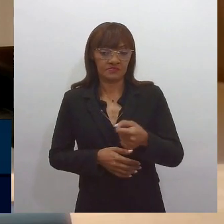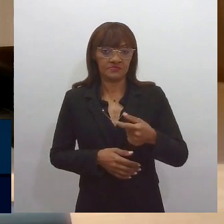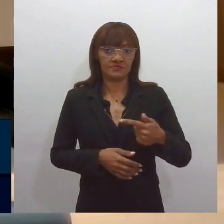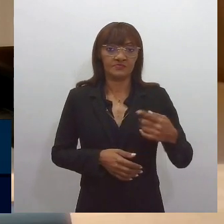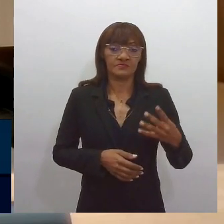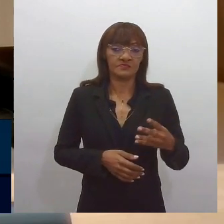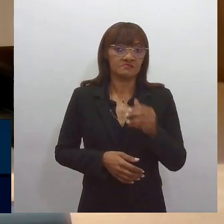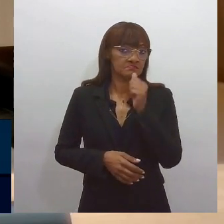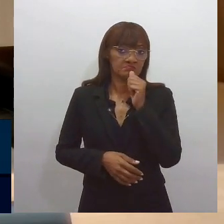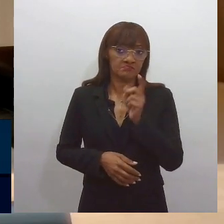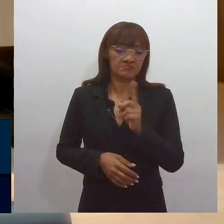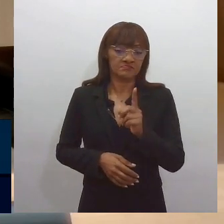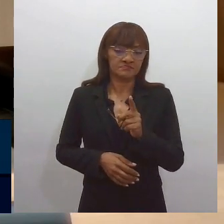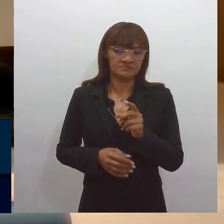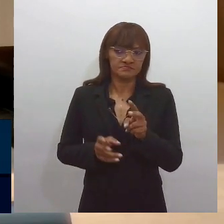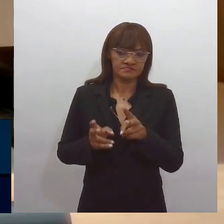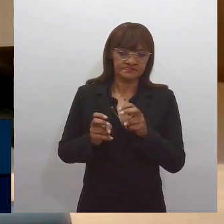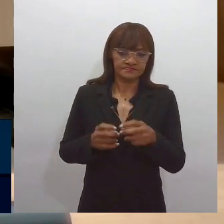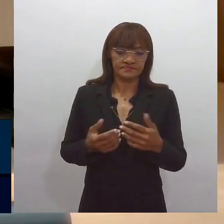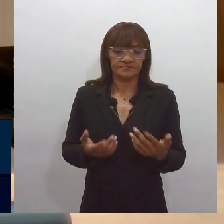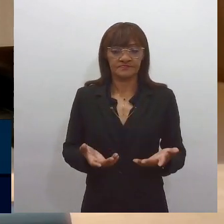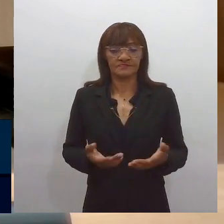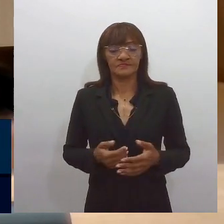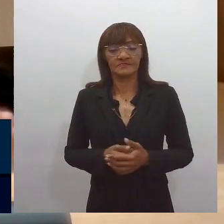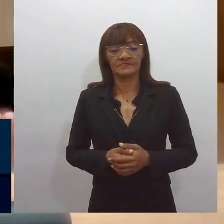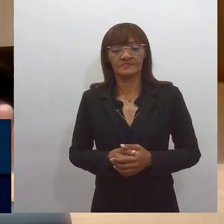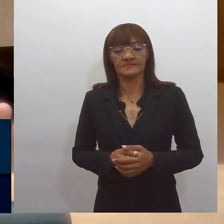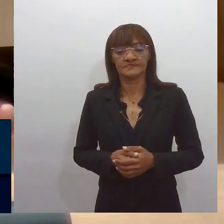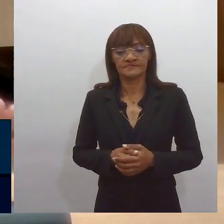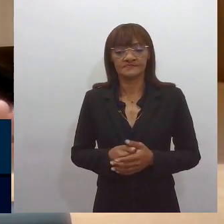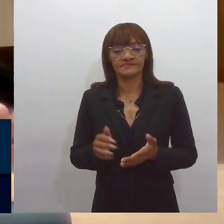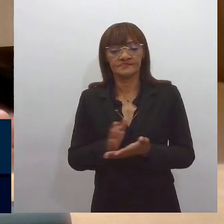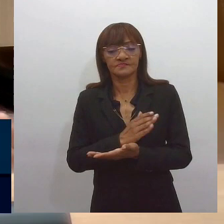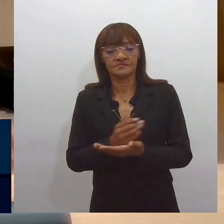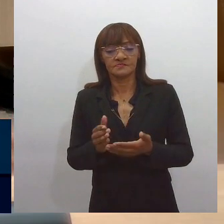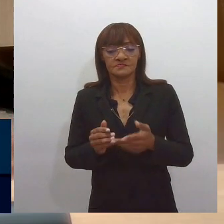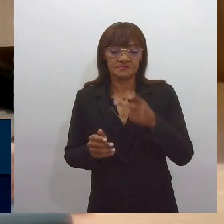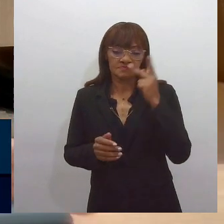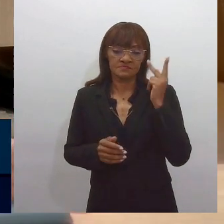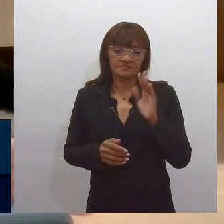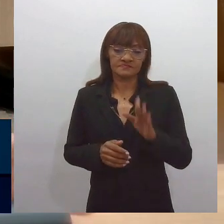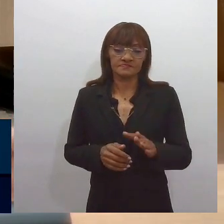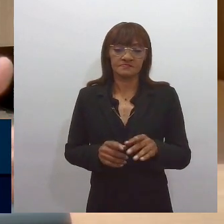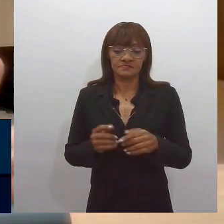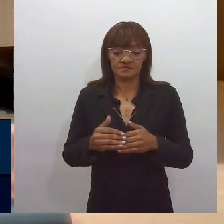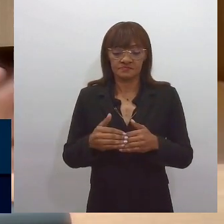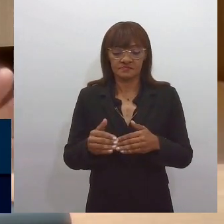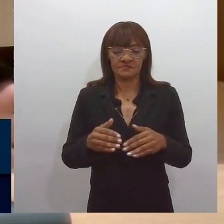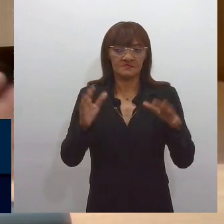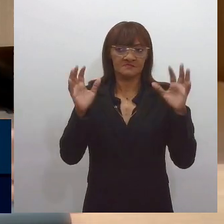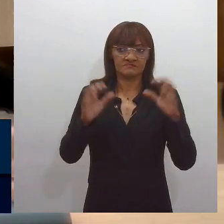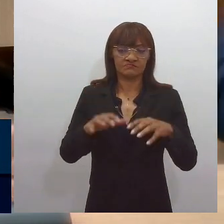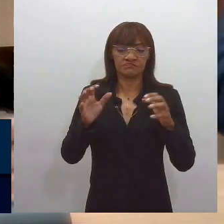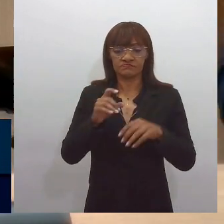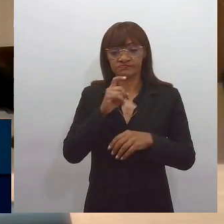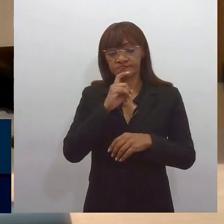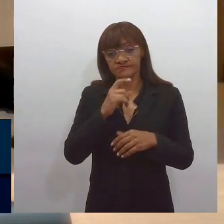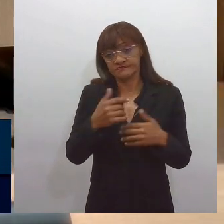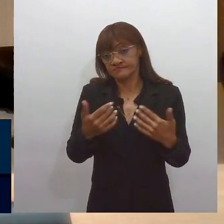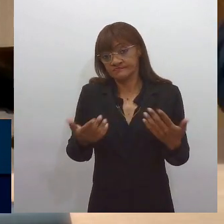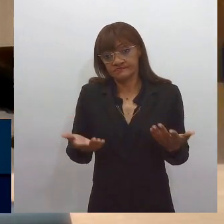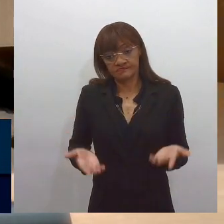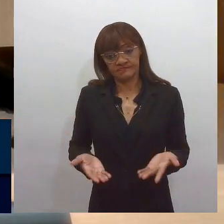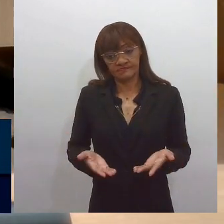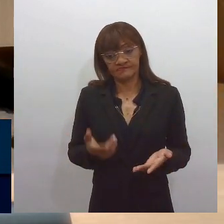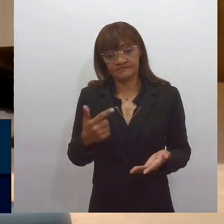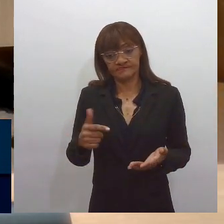acreditava que ficava algumas pessoas eu digo não mas vem o inverno aí e acabou a alegria porque não tem como trabalhar com solo no inverno isso a gente